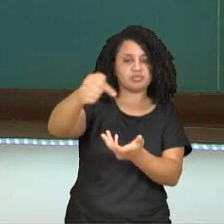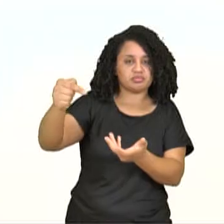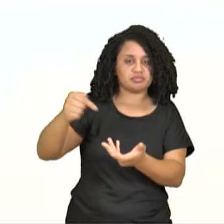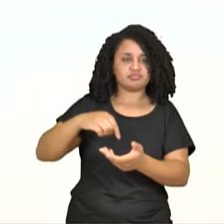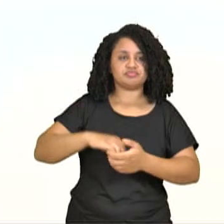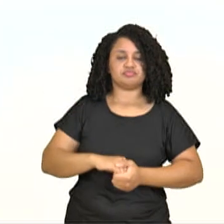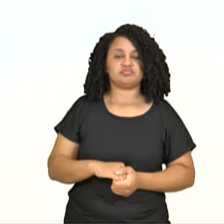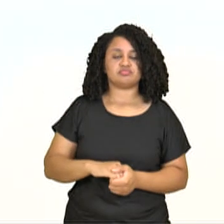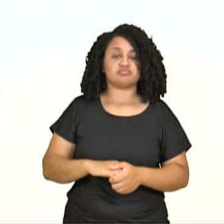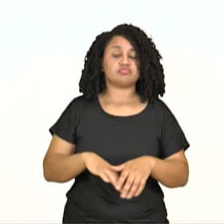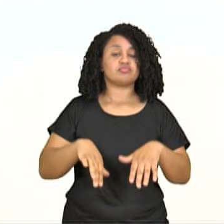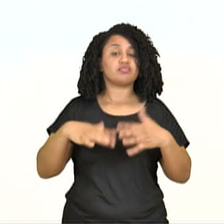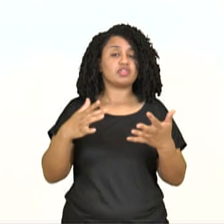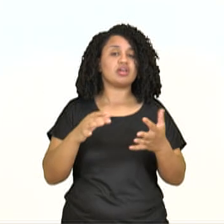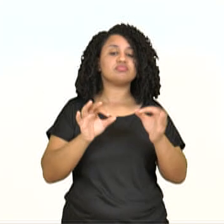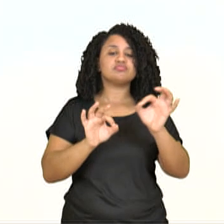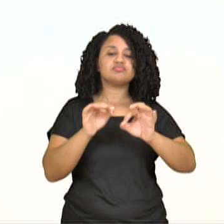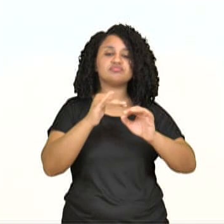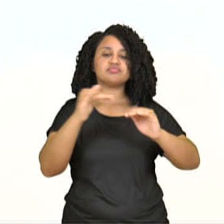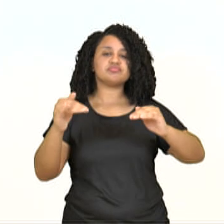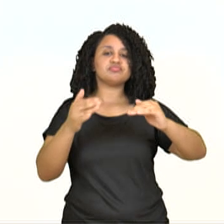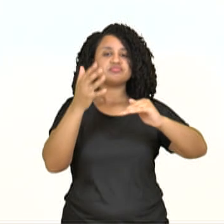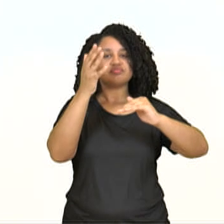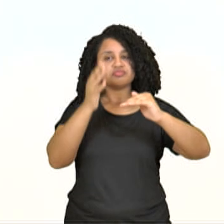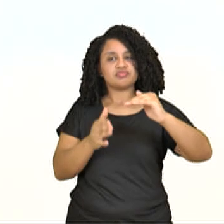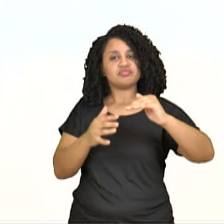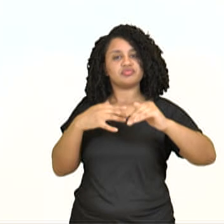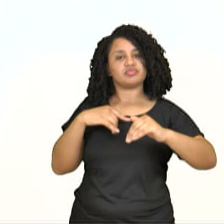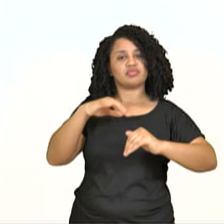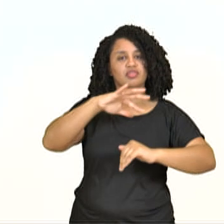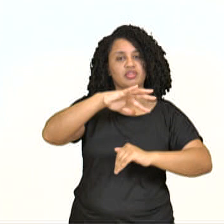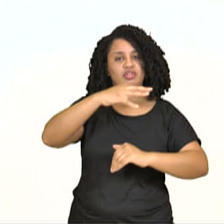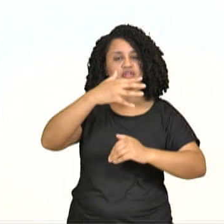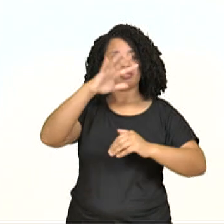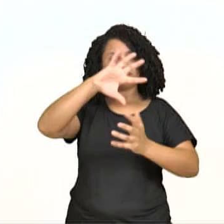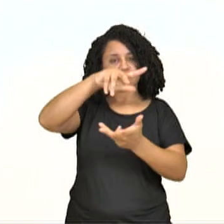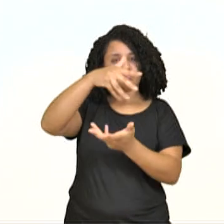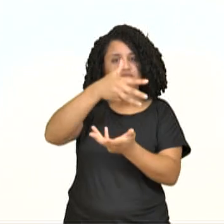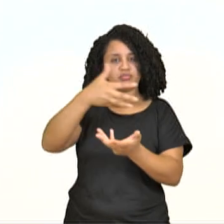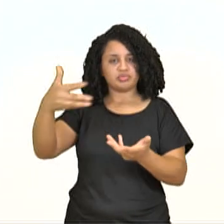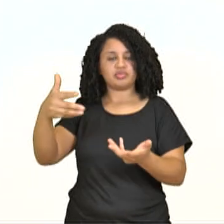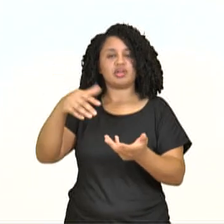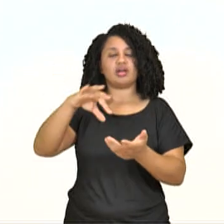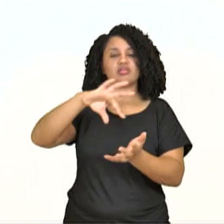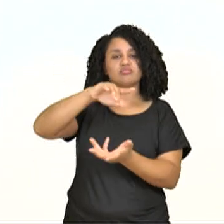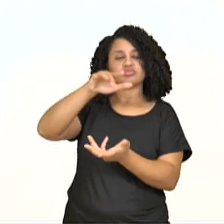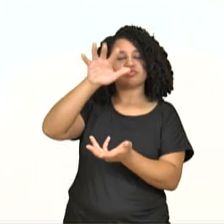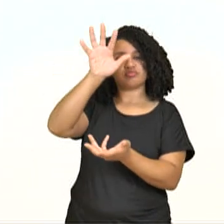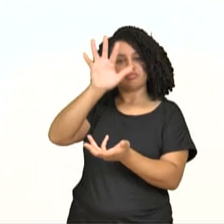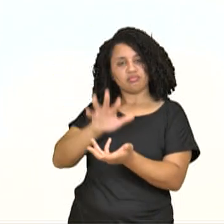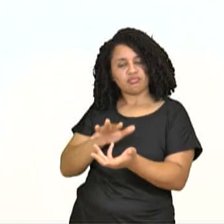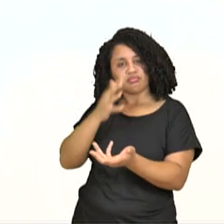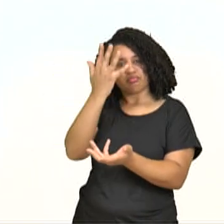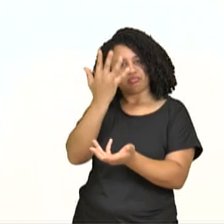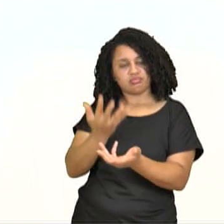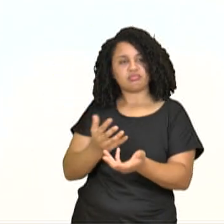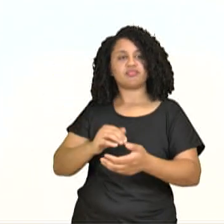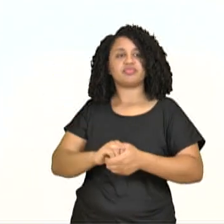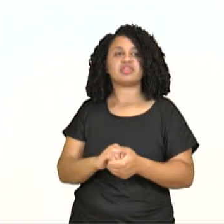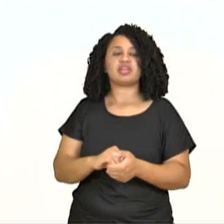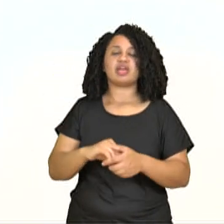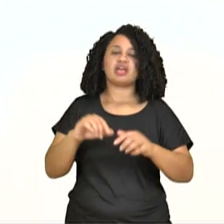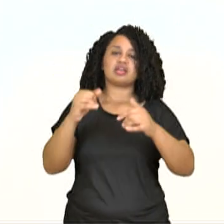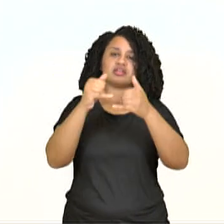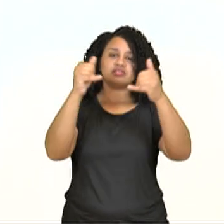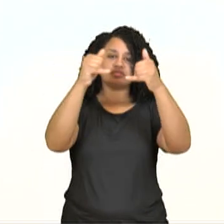As coordenadas geográficas, esses paralelos e meridianos, que são as linhas horizontais e verticais que você pode observar